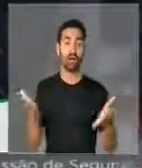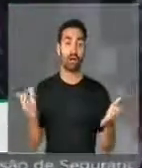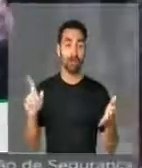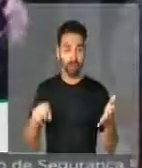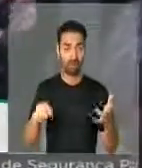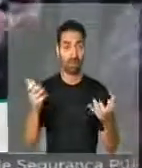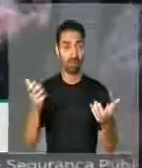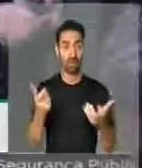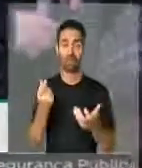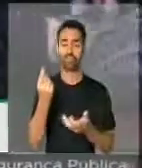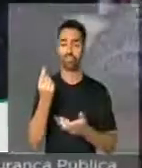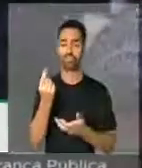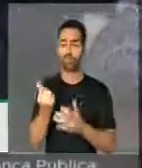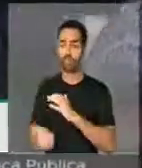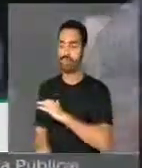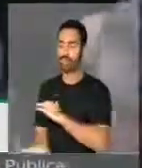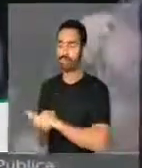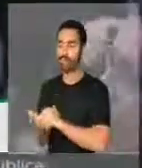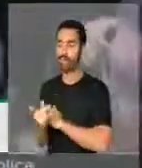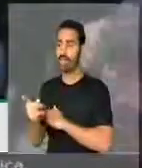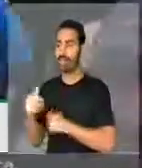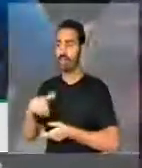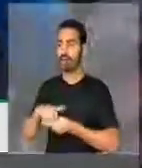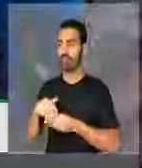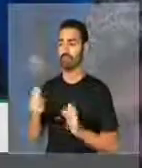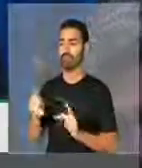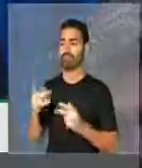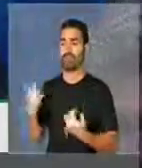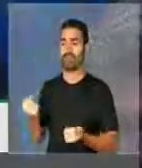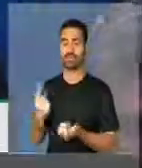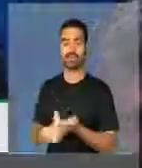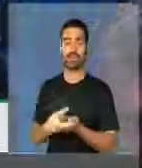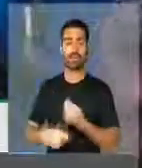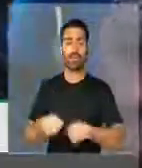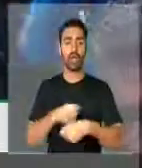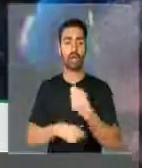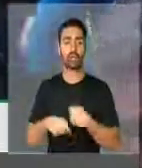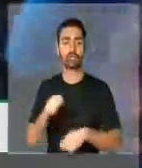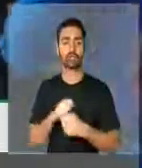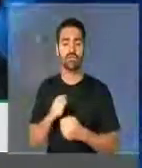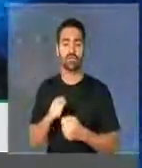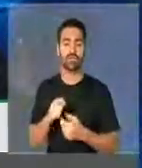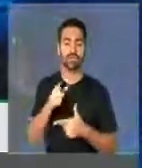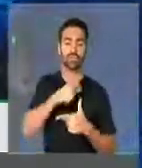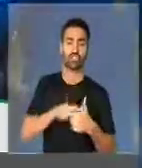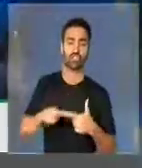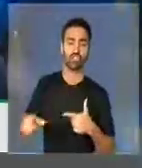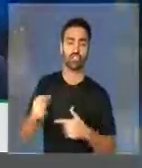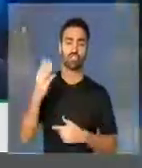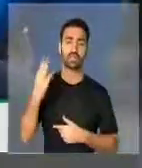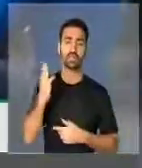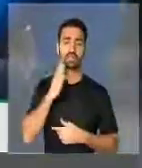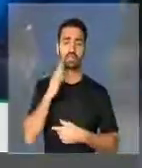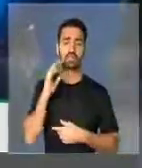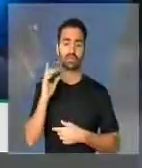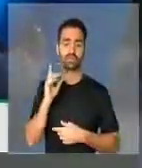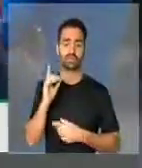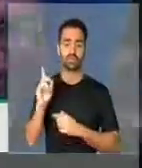de votos explícita através da renegociação de pelo menos 3 bilhões de dívidas de